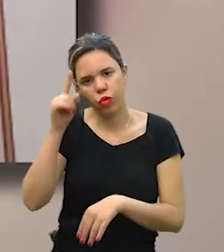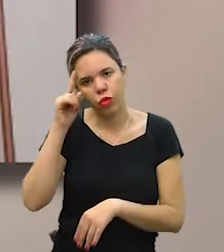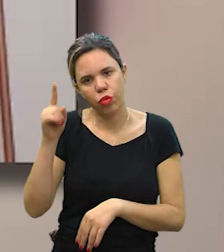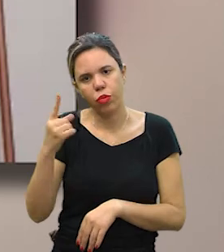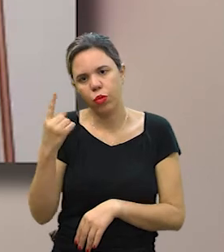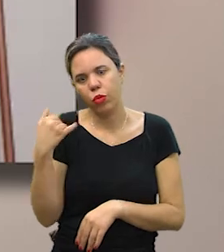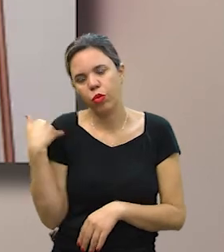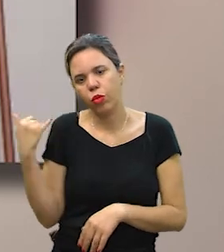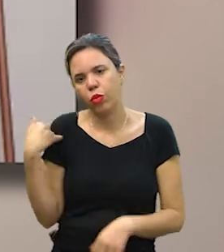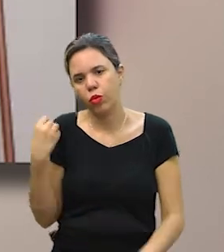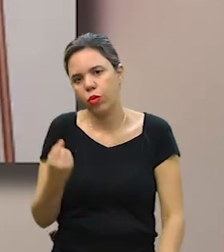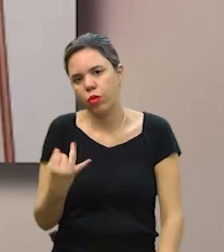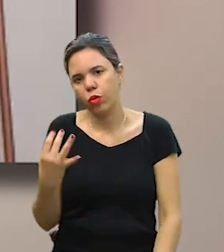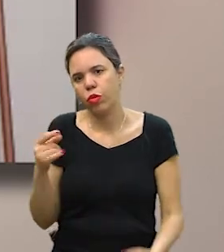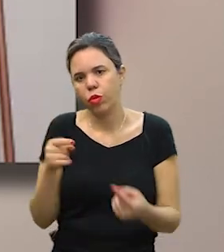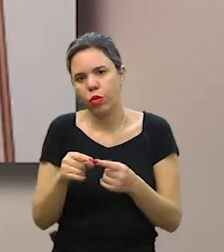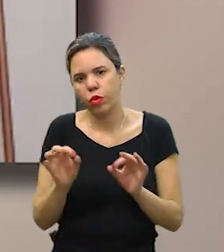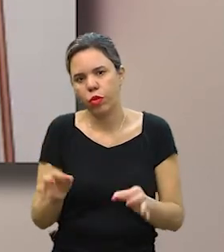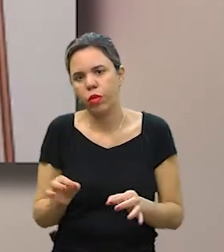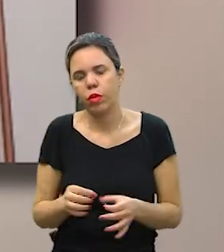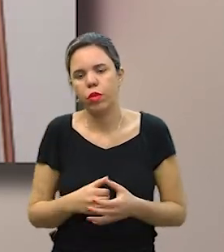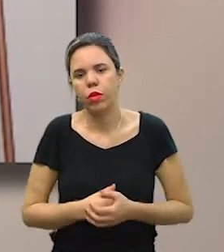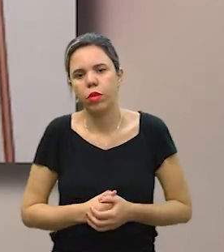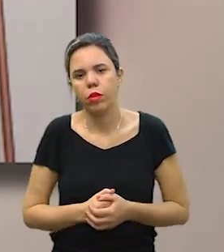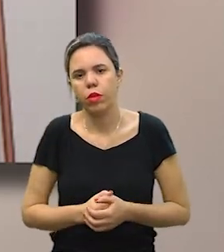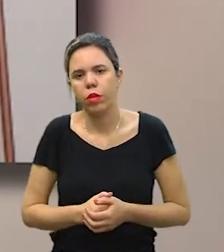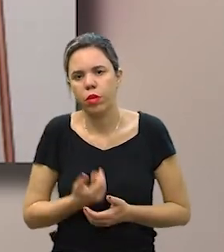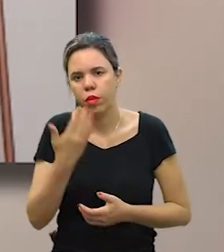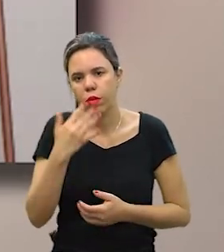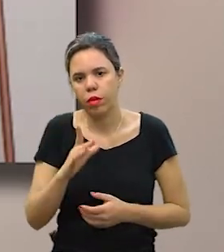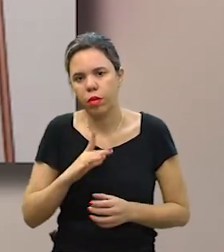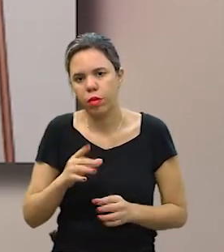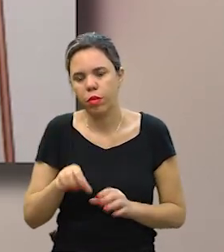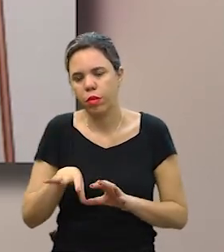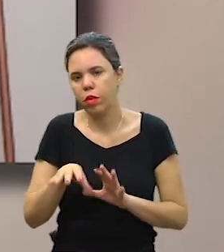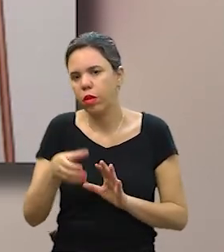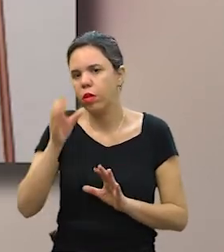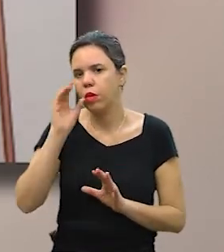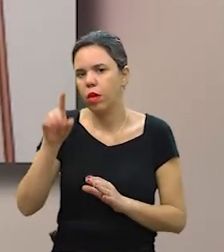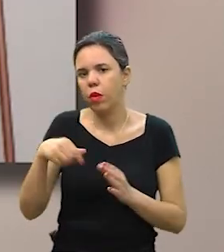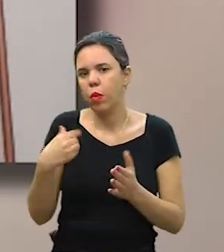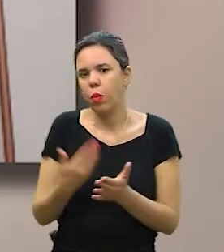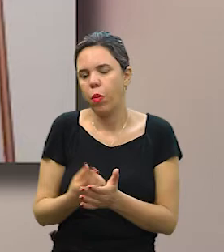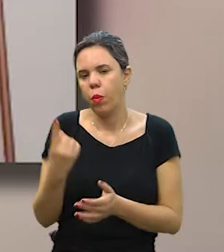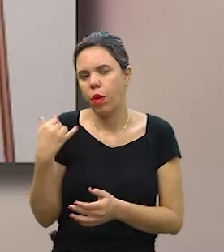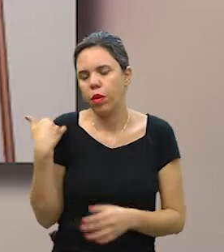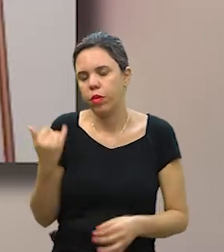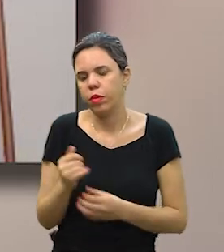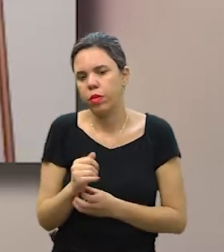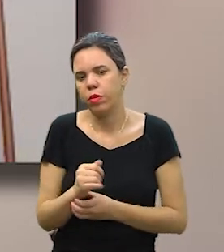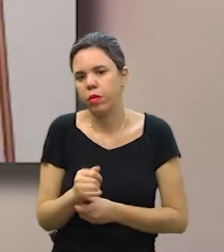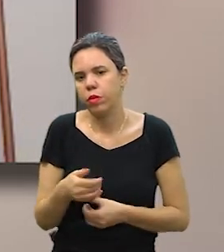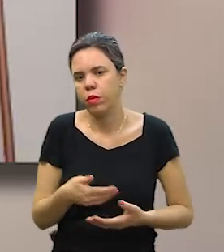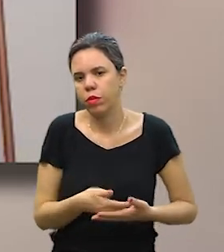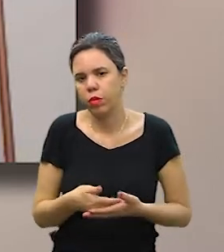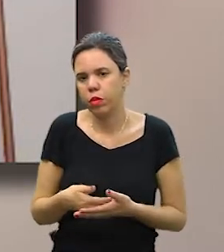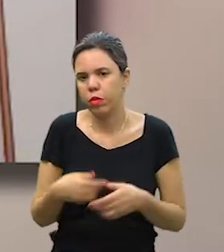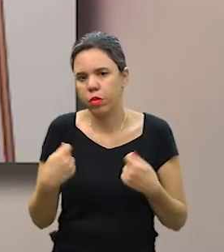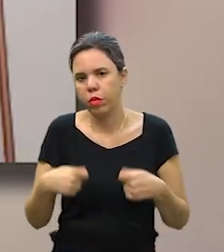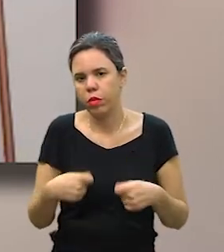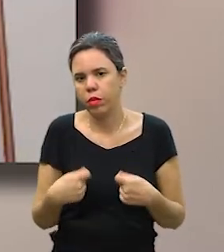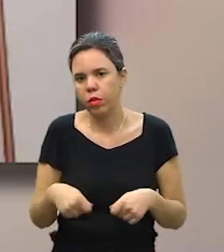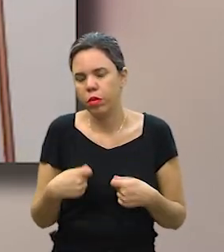libera a partir de 1 ano e tem a quantidade correta aí que essa criança pode ingerir. Até 1 ano, esse bebê